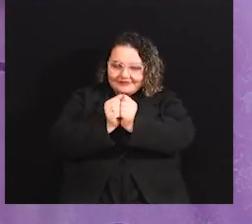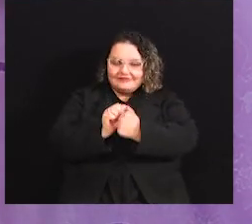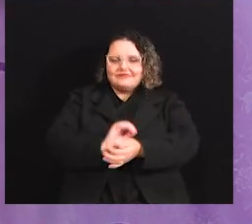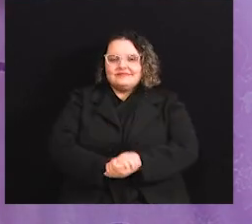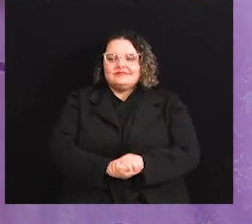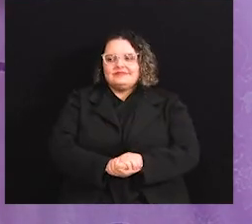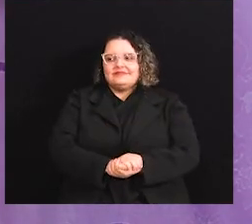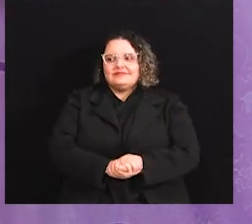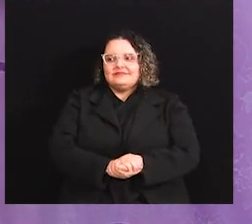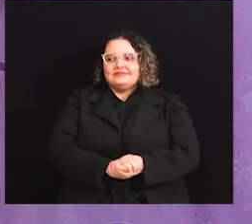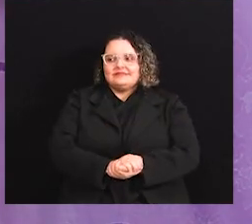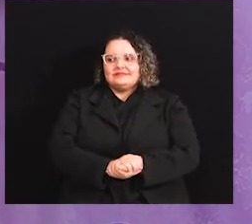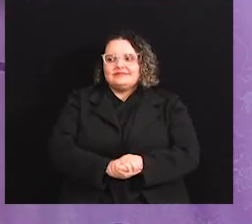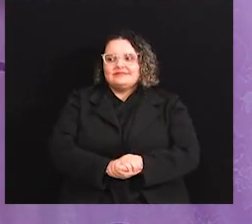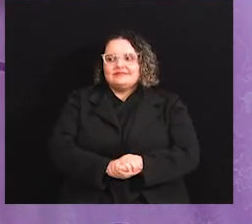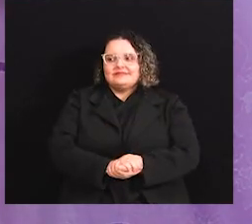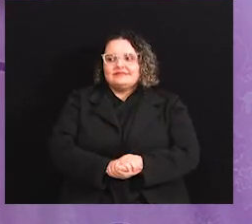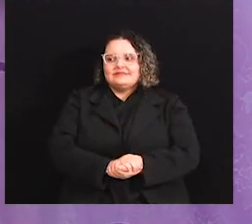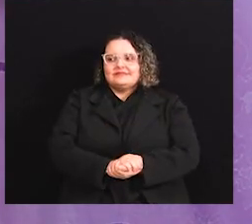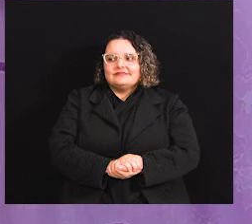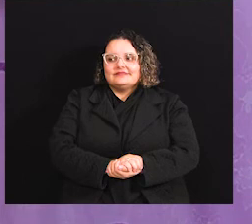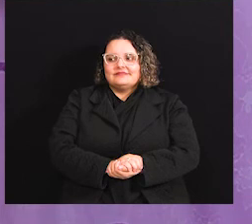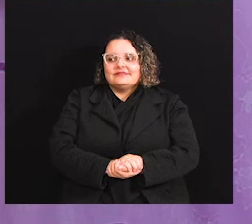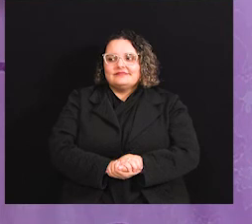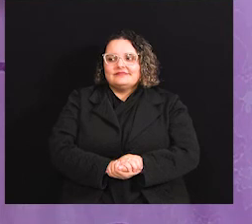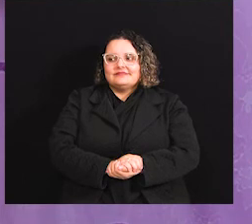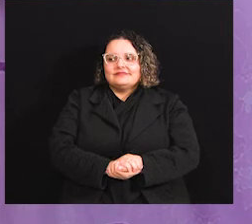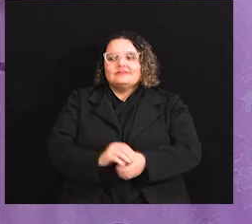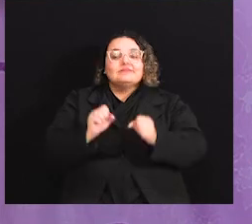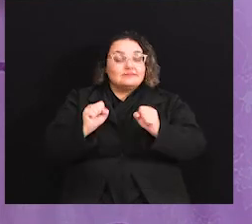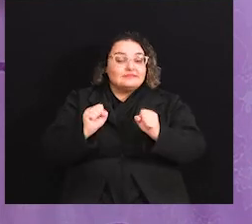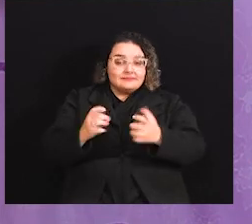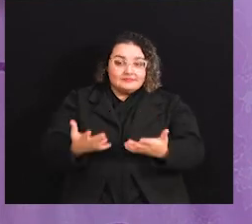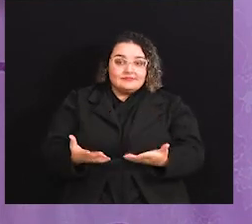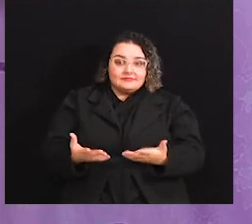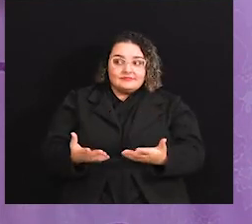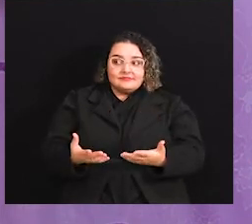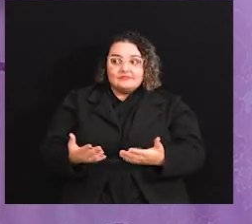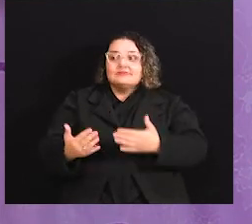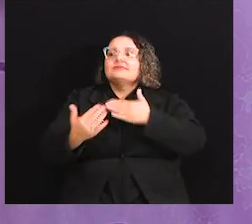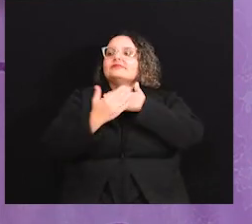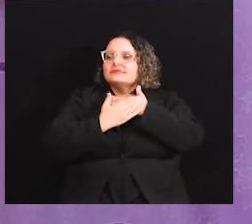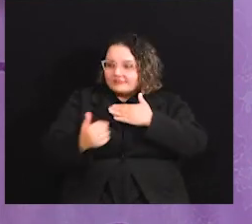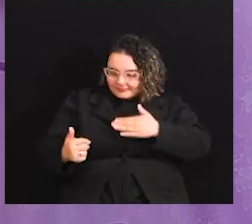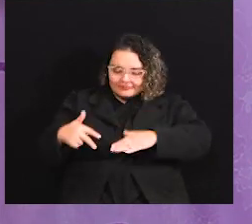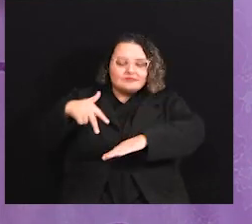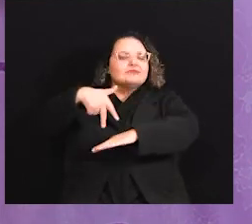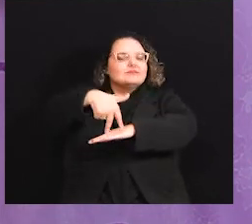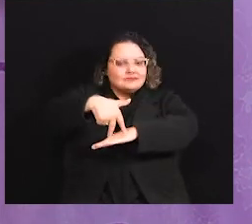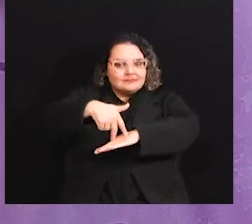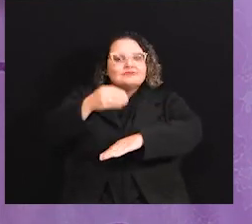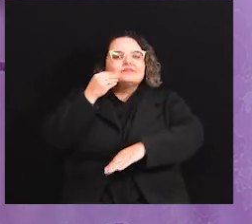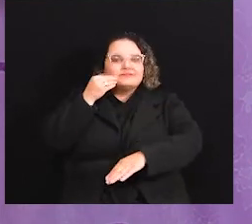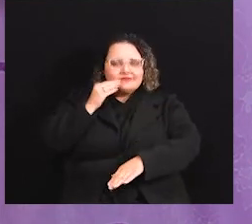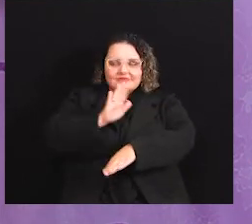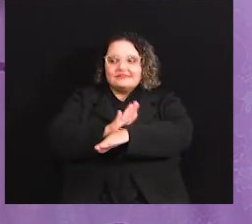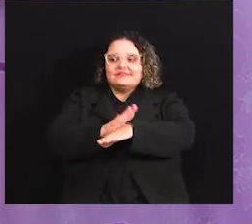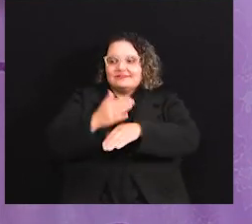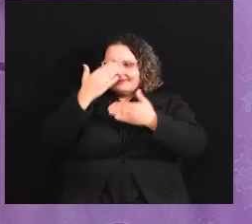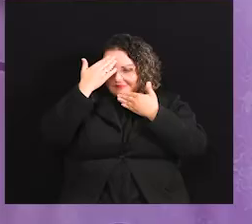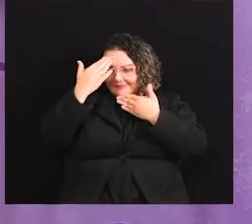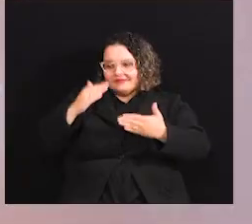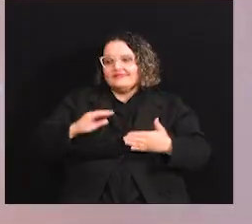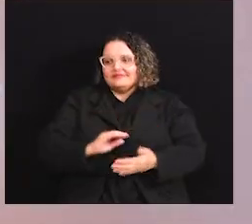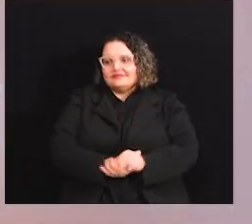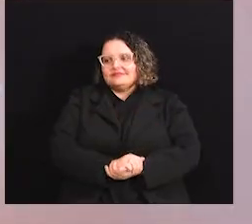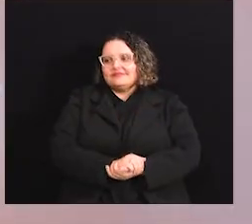e que vocês possam, sempre que possível, se eu for acionado, se eu for chamado, vou tentar ajudar. Muito